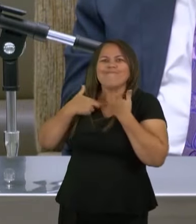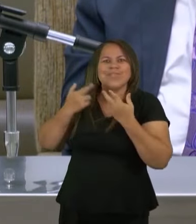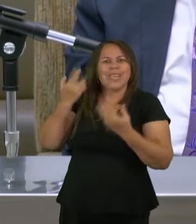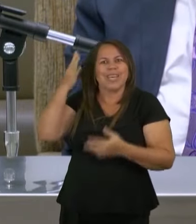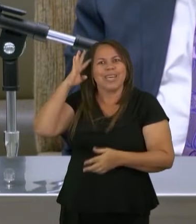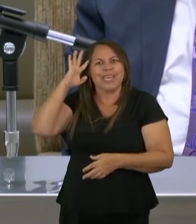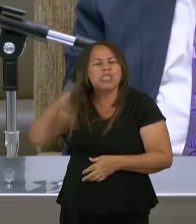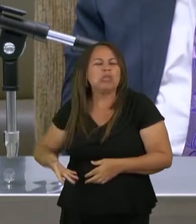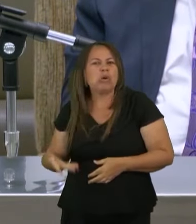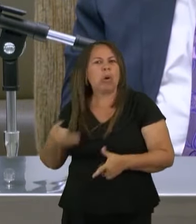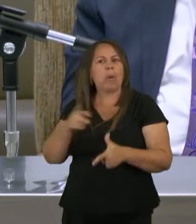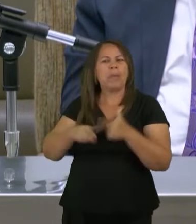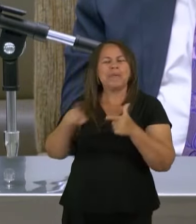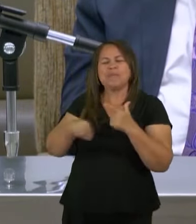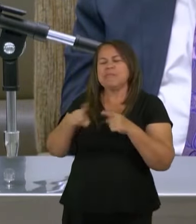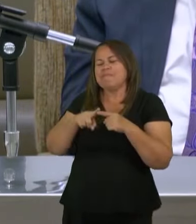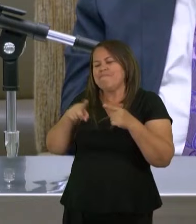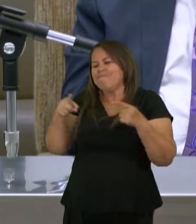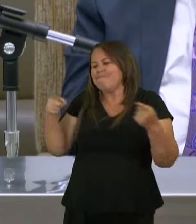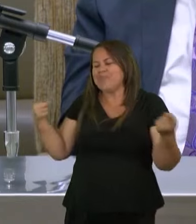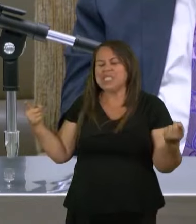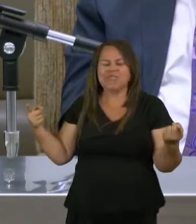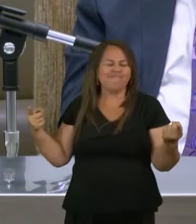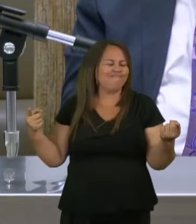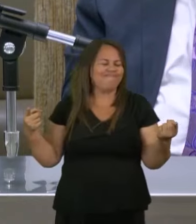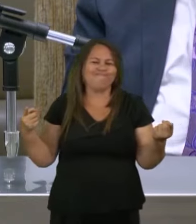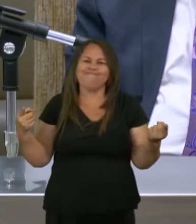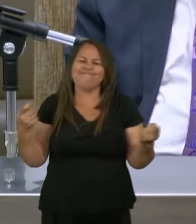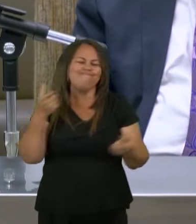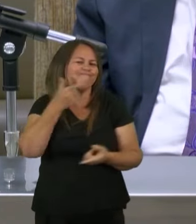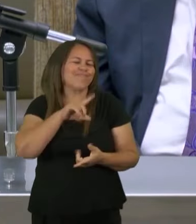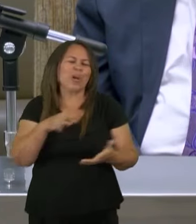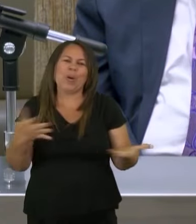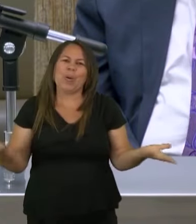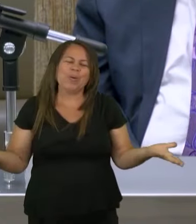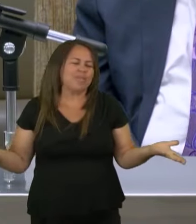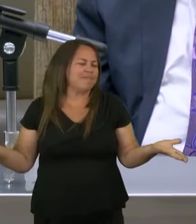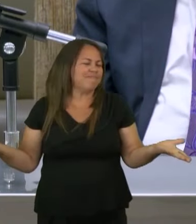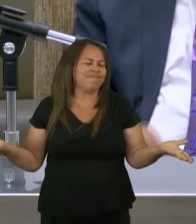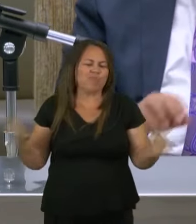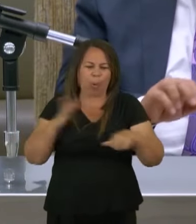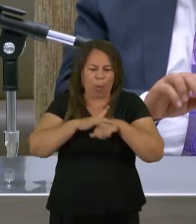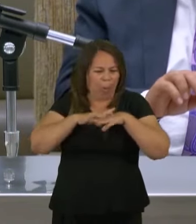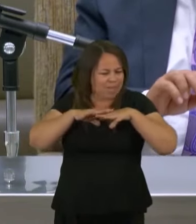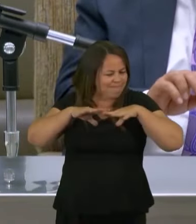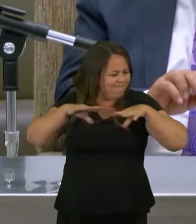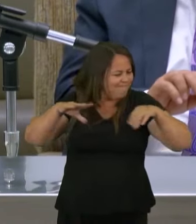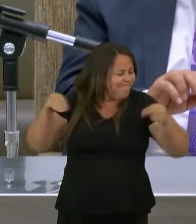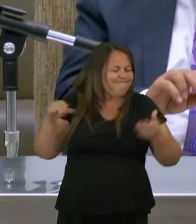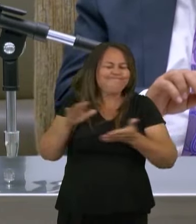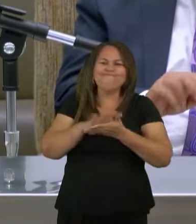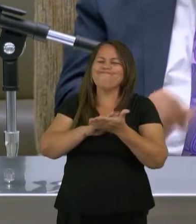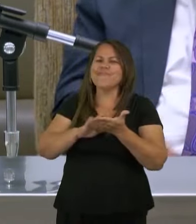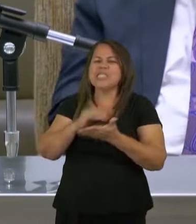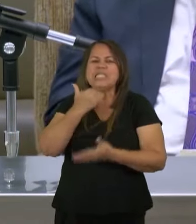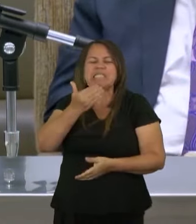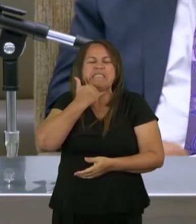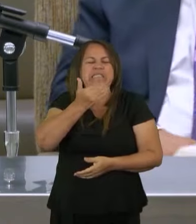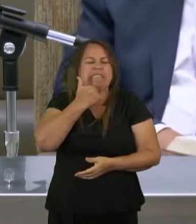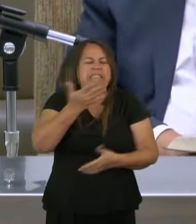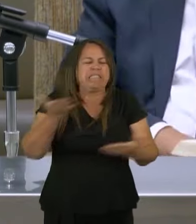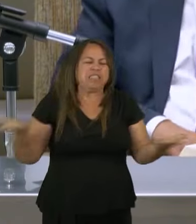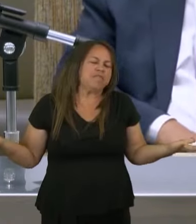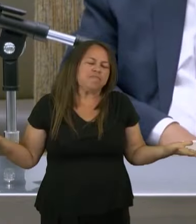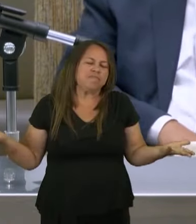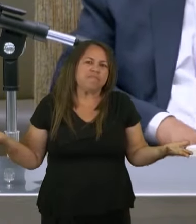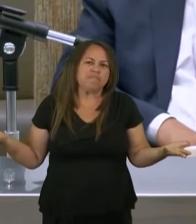ela conseguiu, infelizmente, foi nada. Ela não conseguiu ser curada por nenhum dos médicos